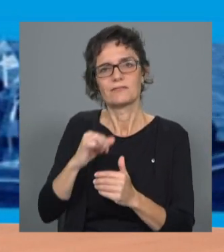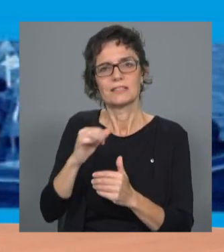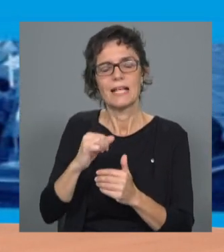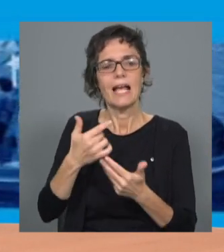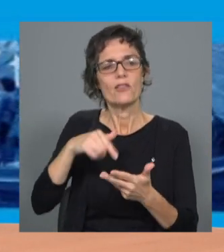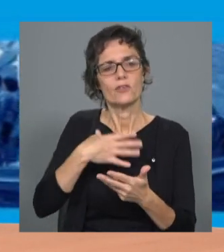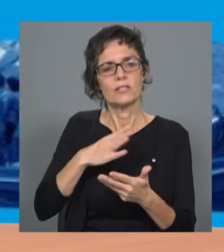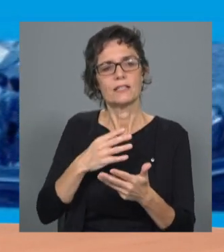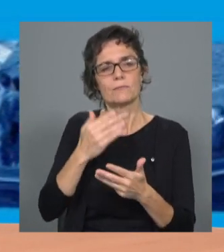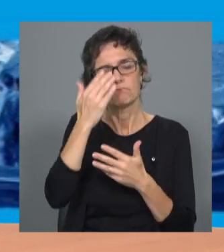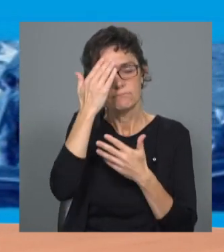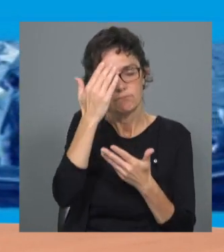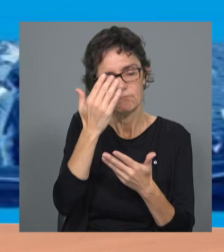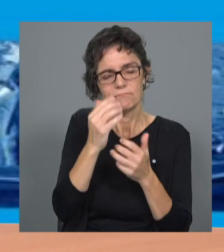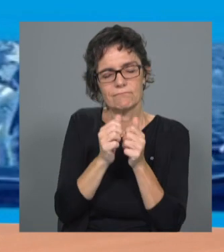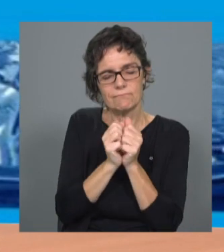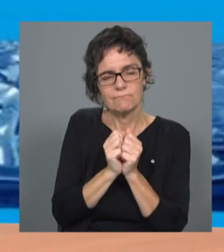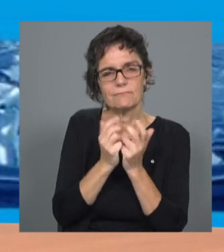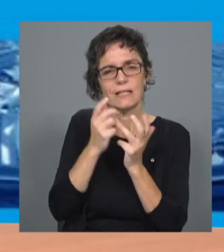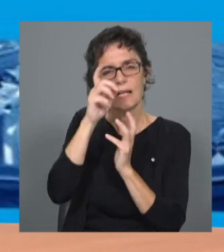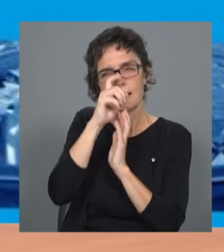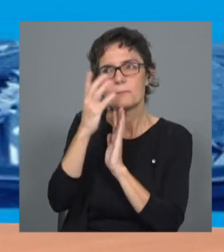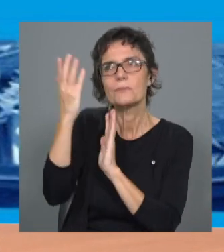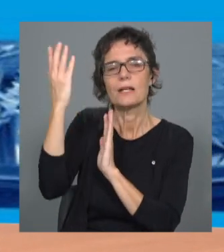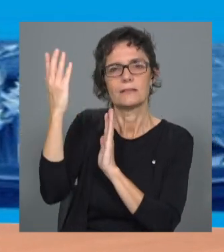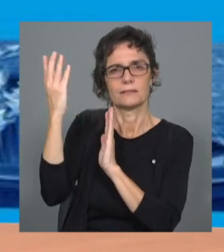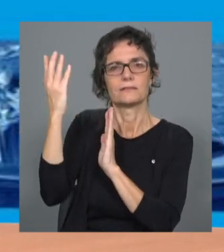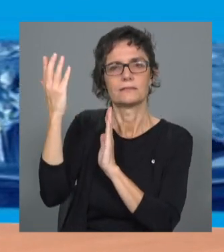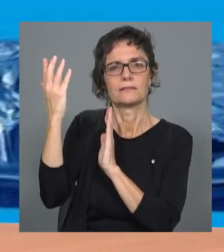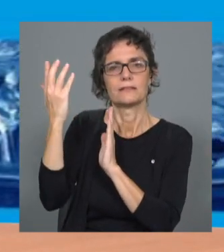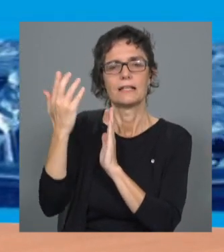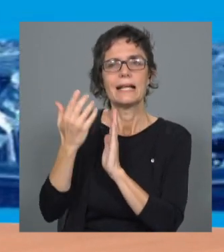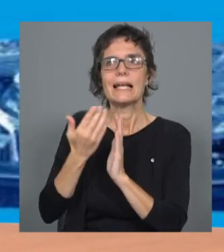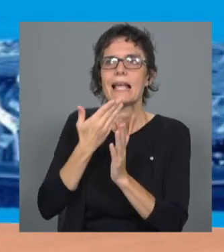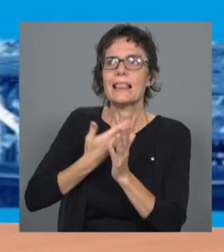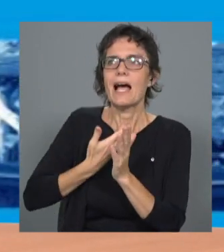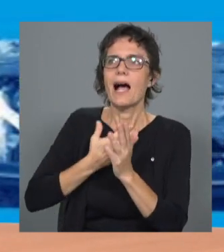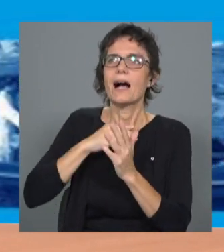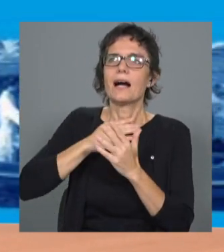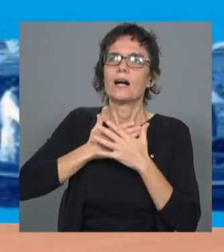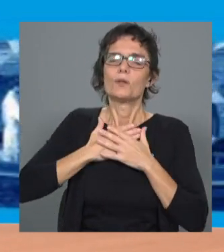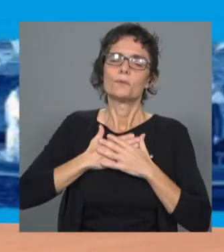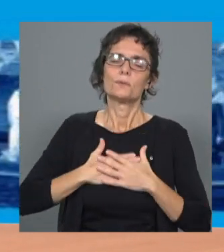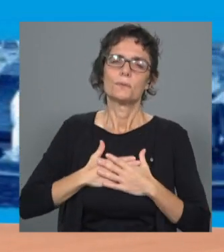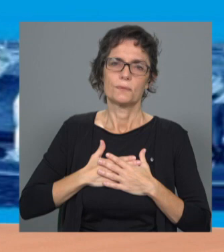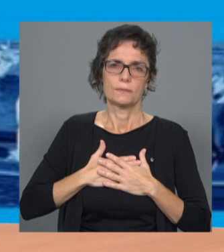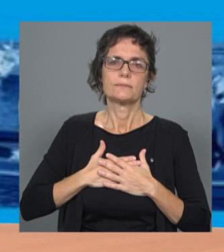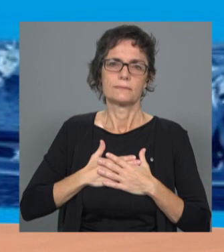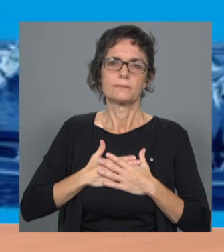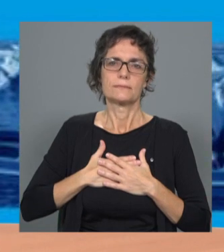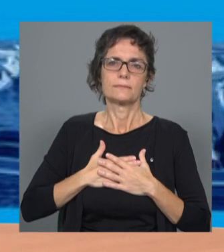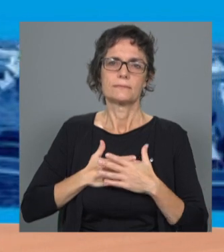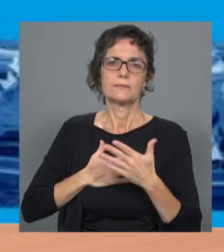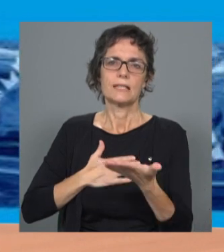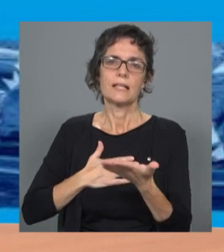de oração que podemos fazer e que para nós também nos conforta, não é? E de alguma maneira, e portanto